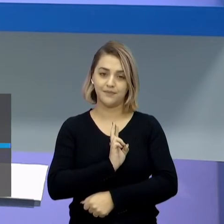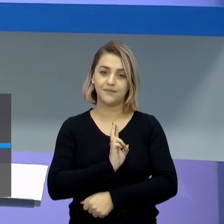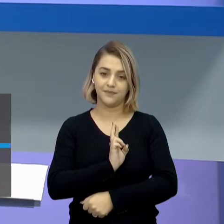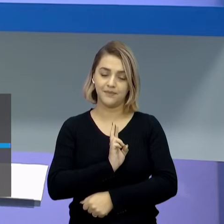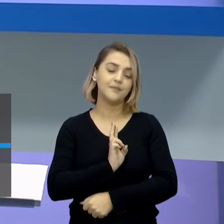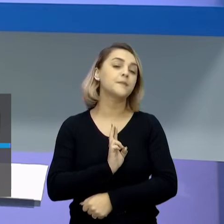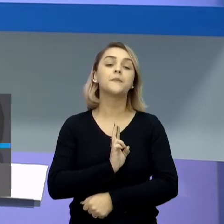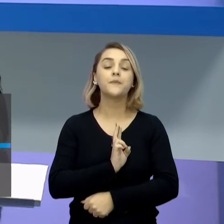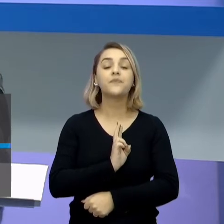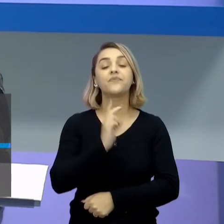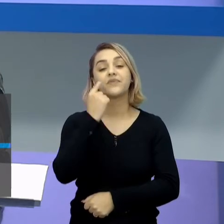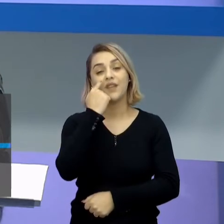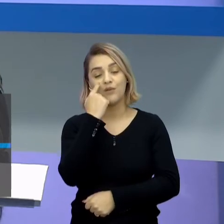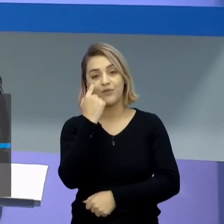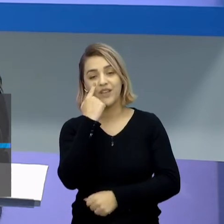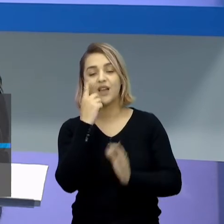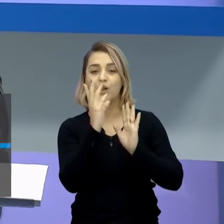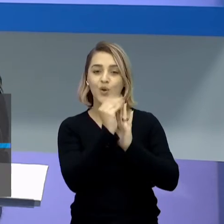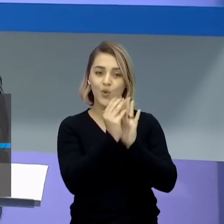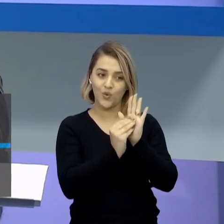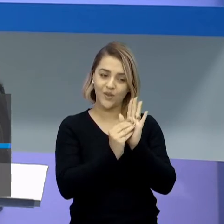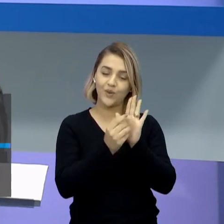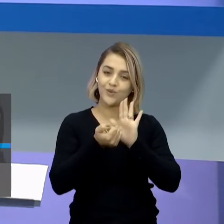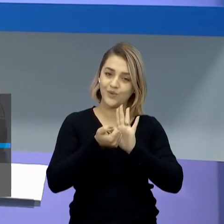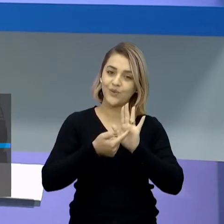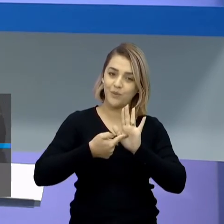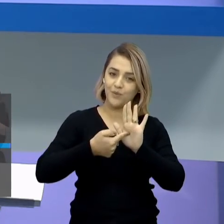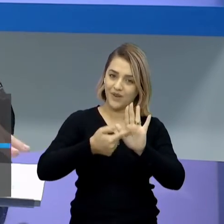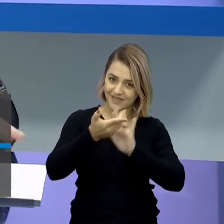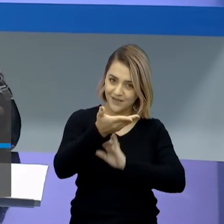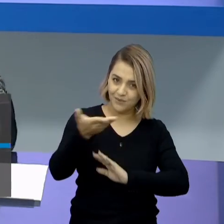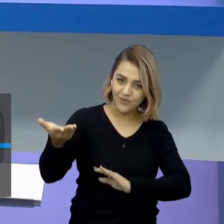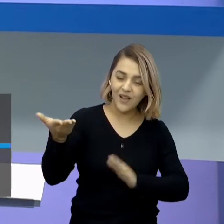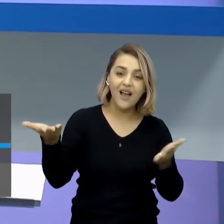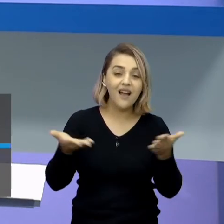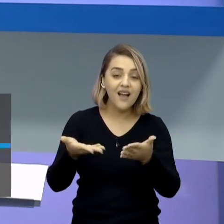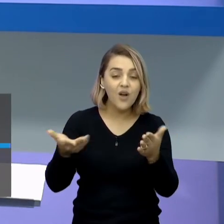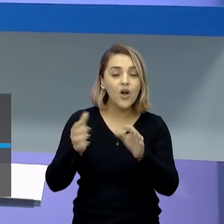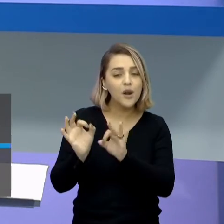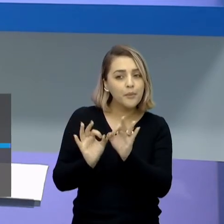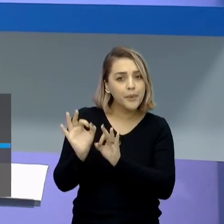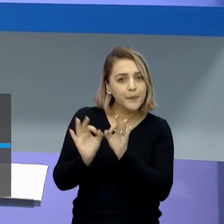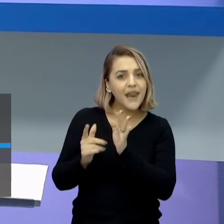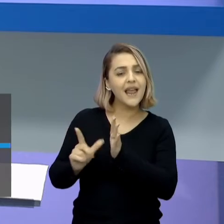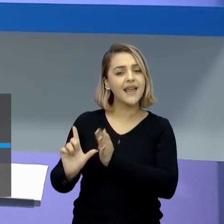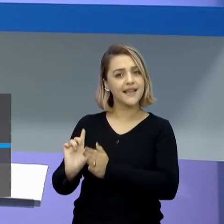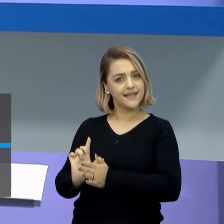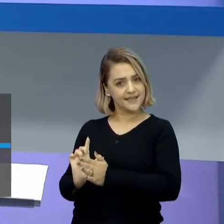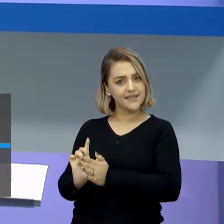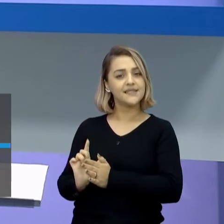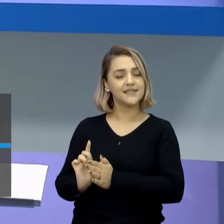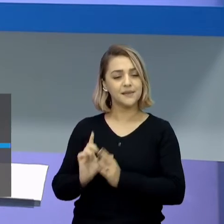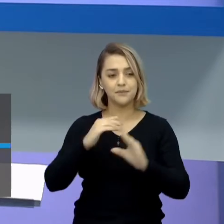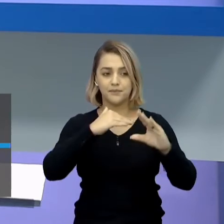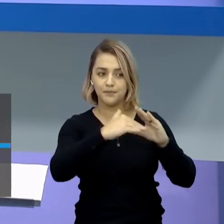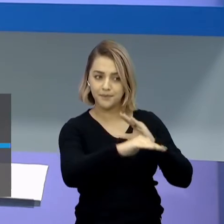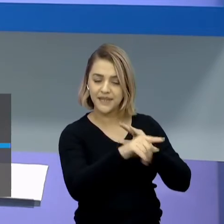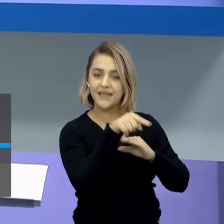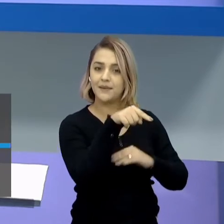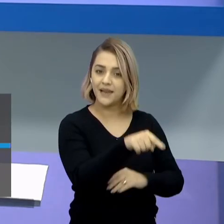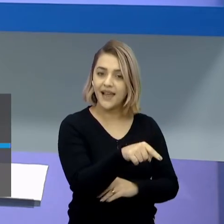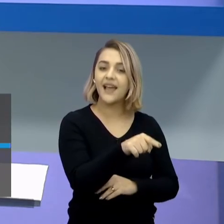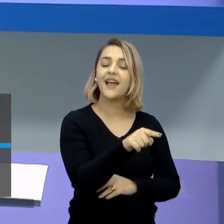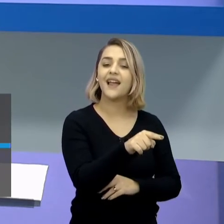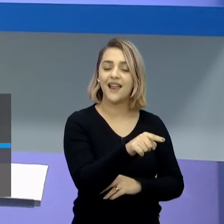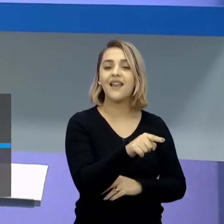eu peguei esse conteúdo e trouxe aqui para vocês, tá? Então, eu preparei as perguntas com antecedência e enviei as perguntas para ela